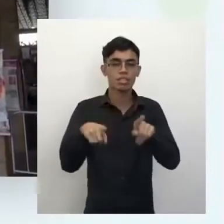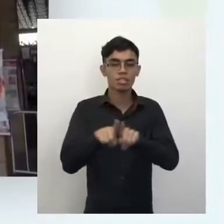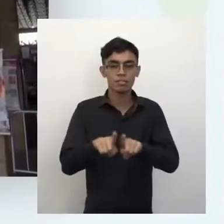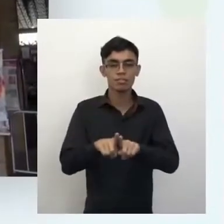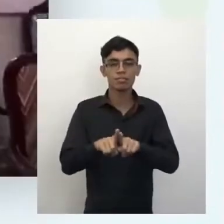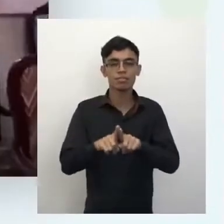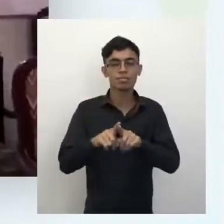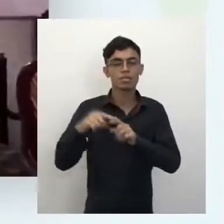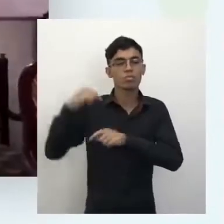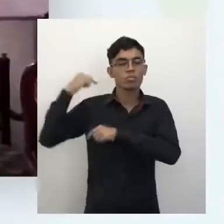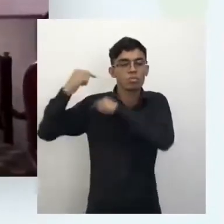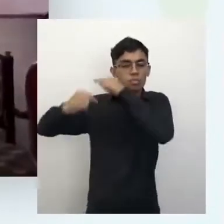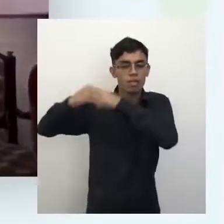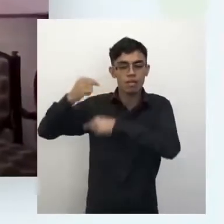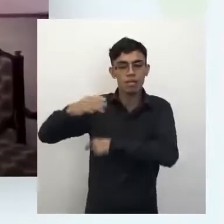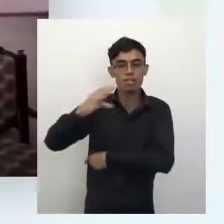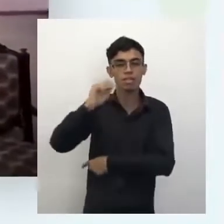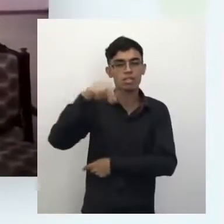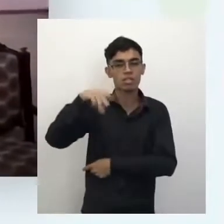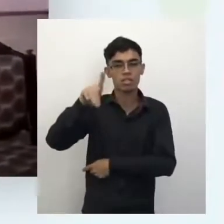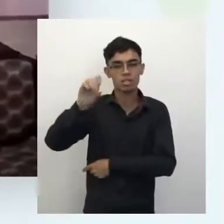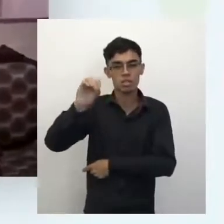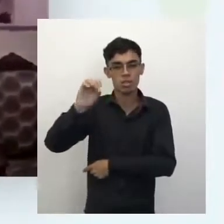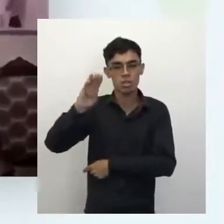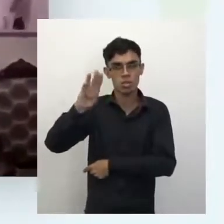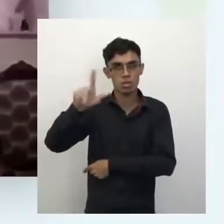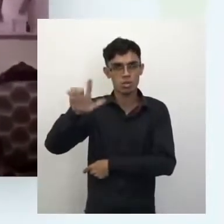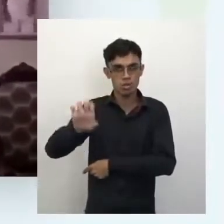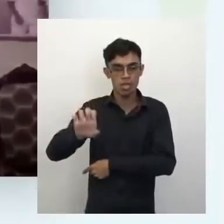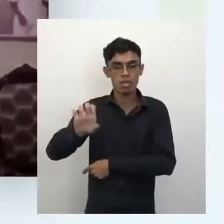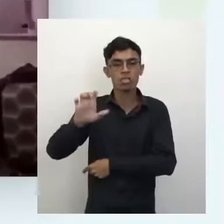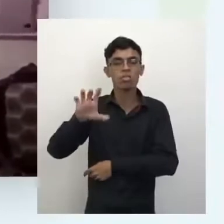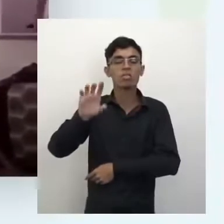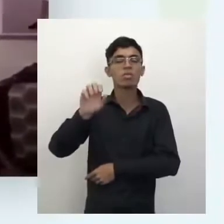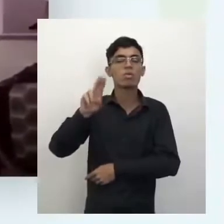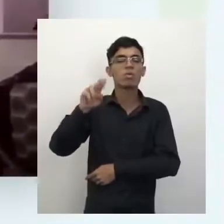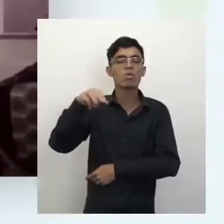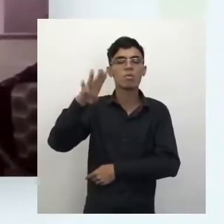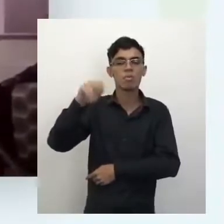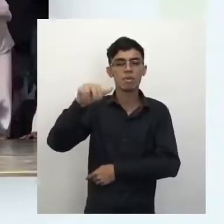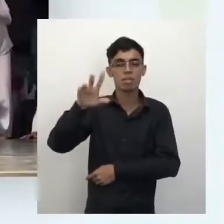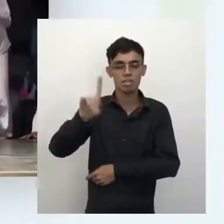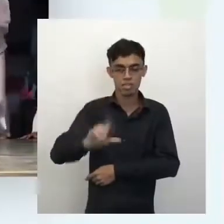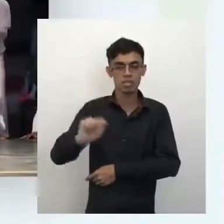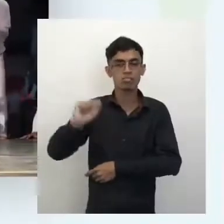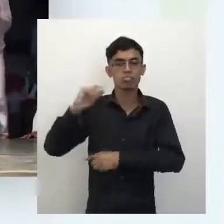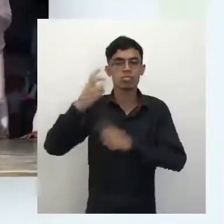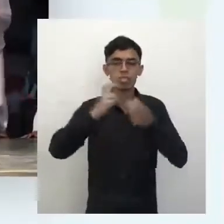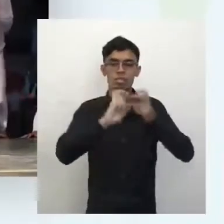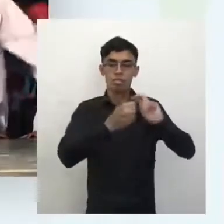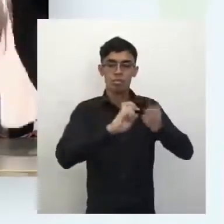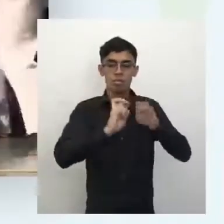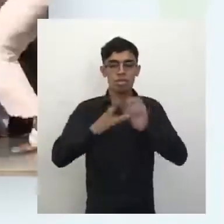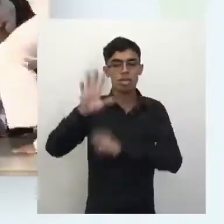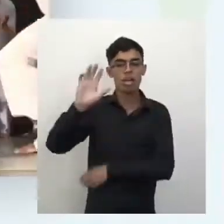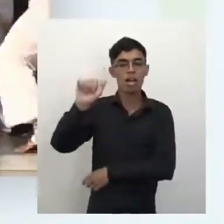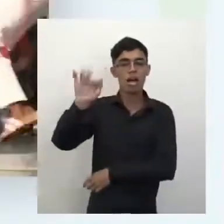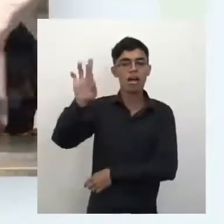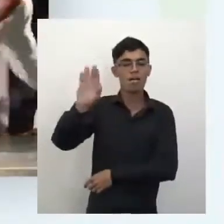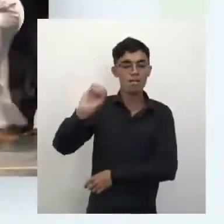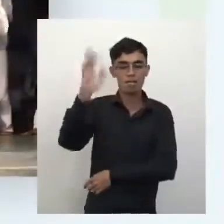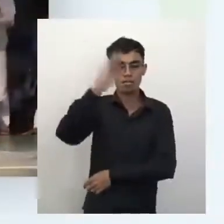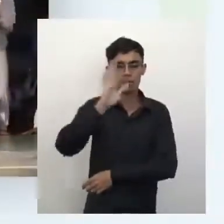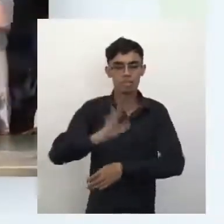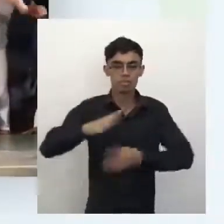religiões afro-brasileiras, o candomblé, a umbanda, não é? A capoeira ela é afro-brasileira, ou seja, ela é